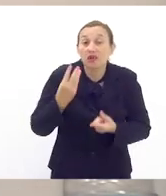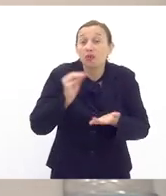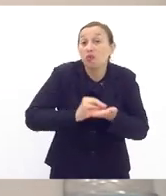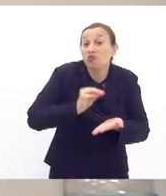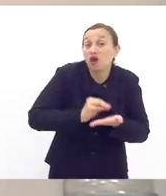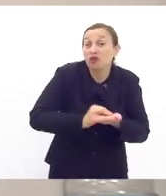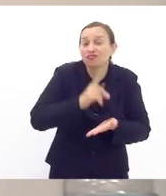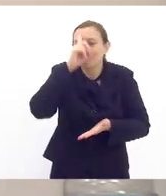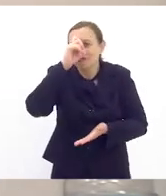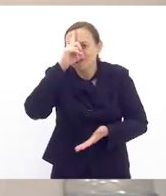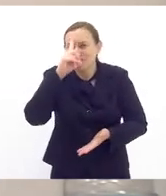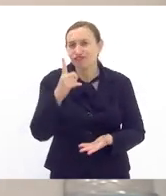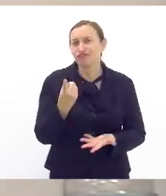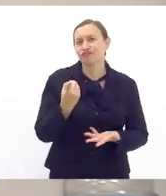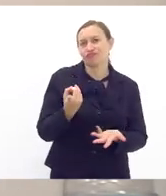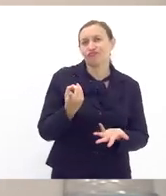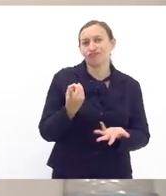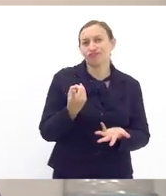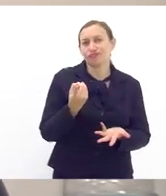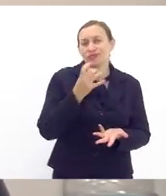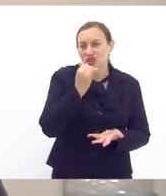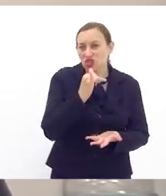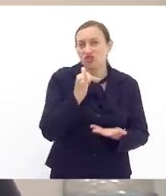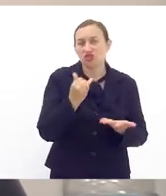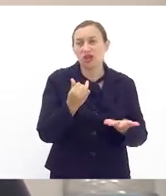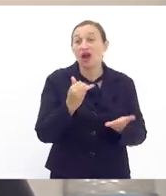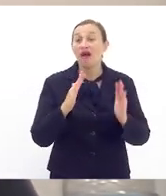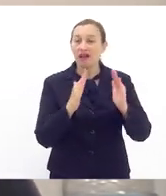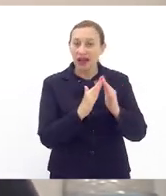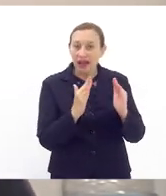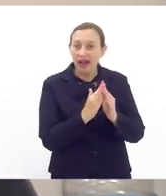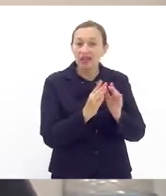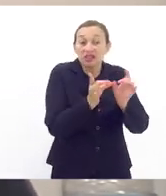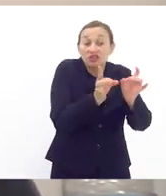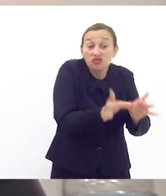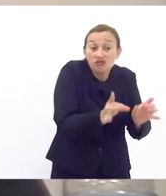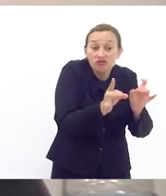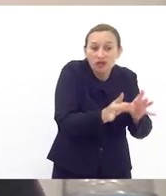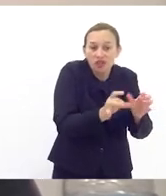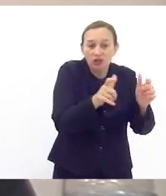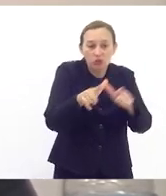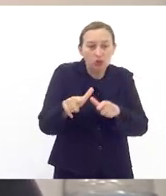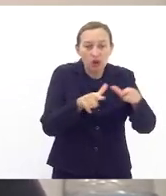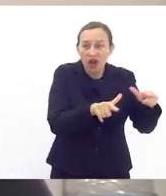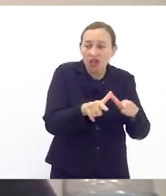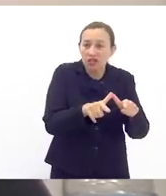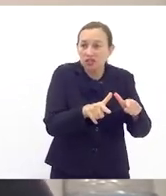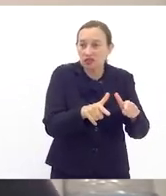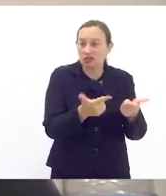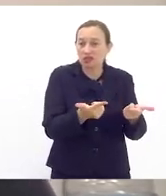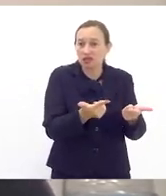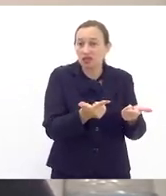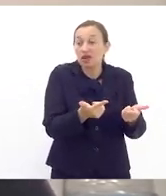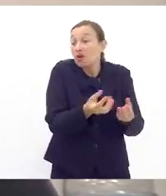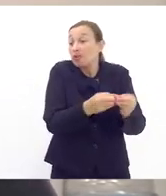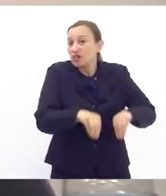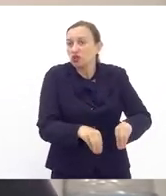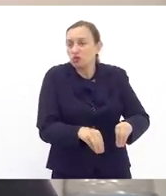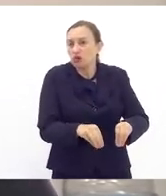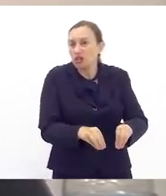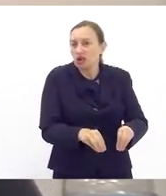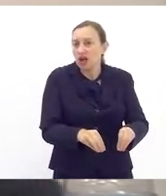sabem fazer esse profissionais casas e comunidades e comércios locais no prejuízo para um comerciante de bairro